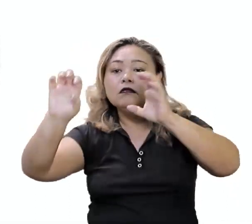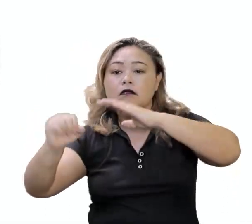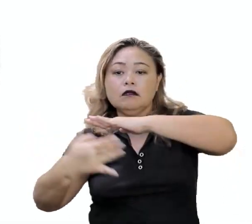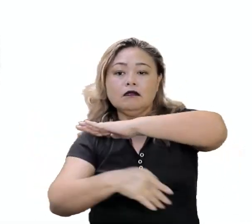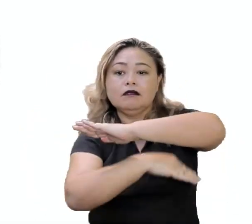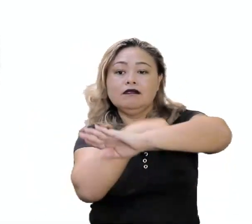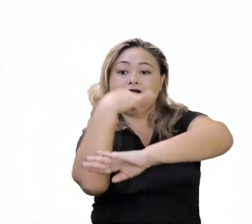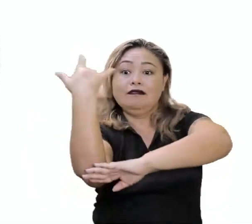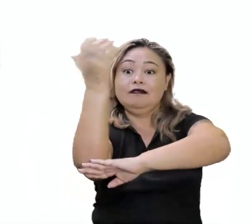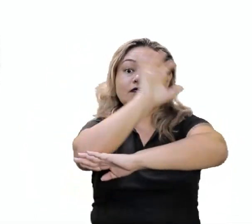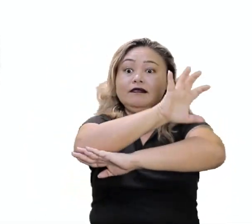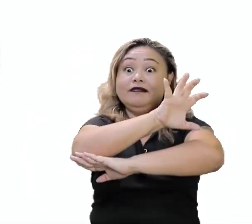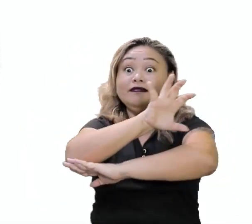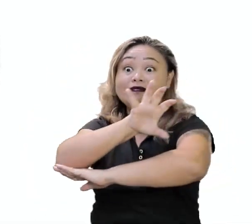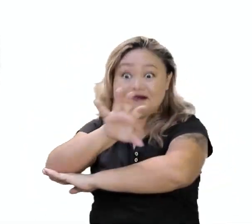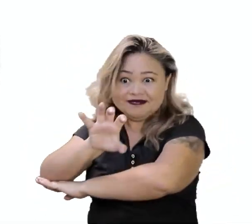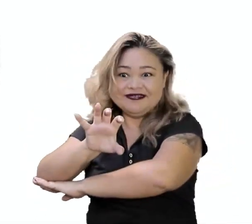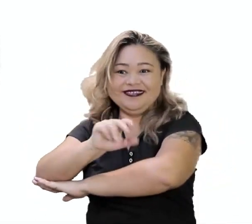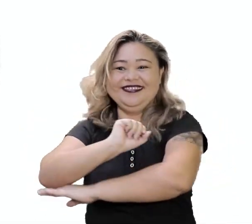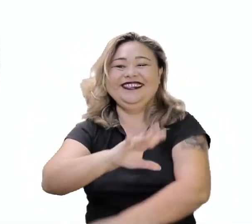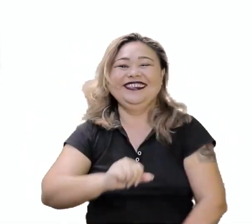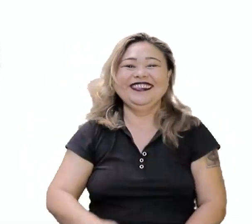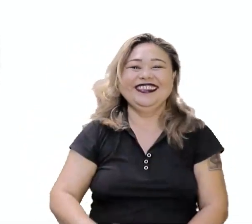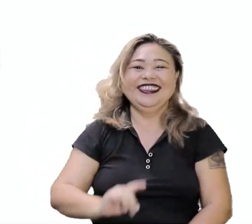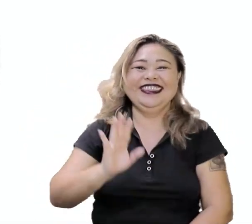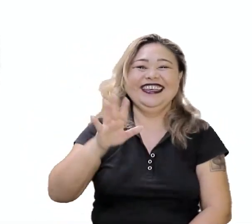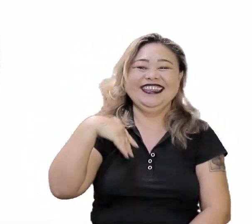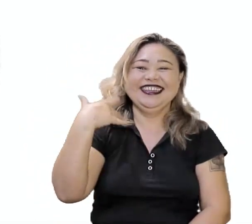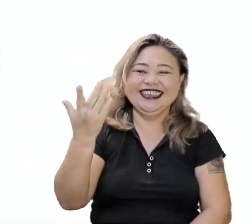um ecossistema.